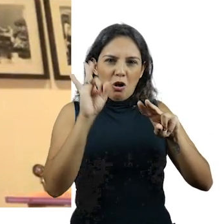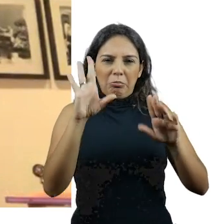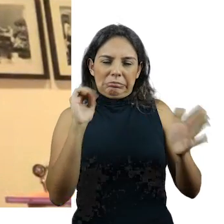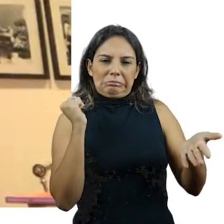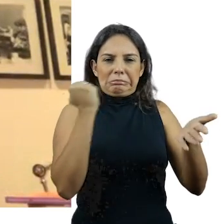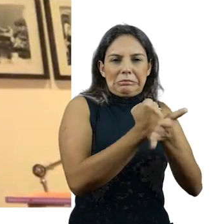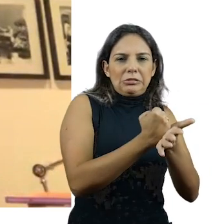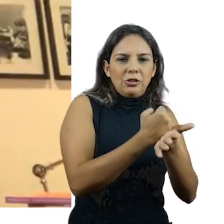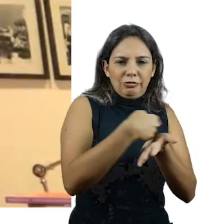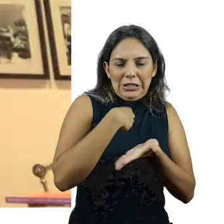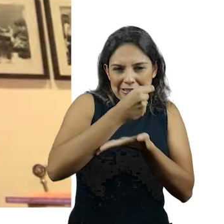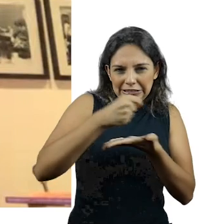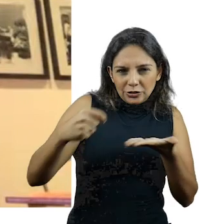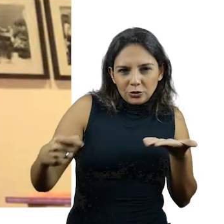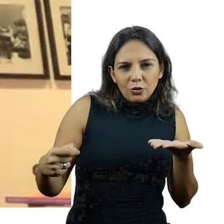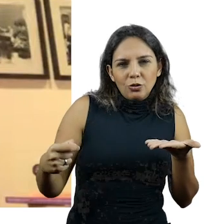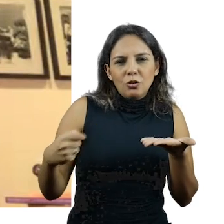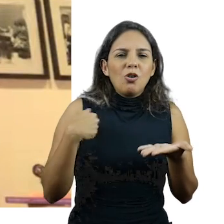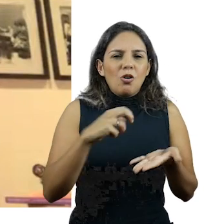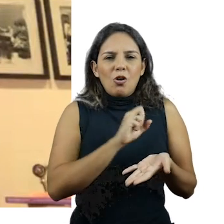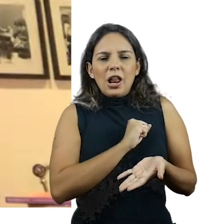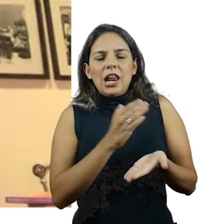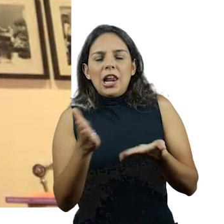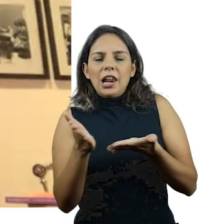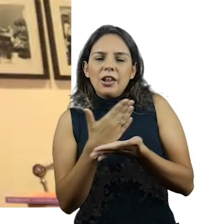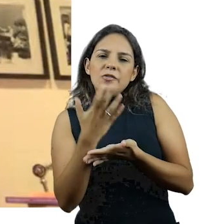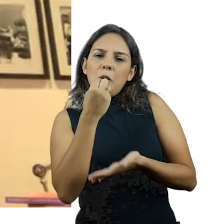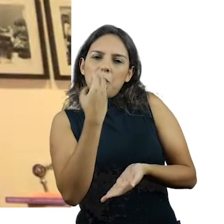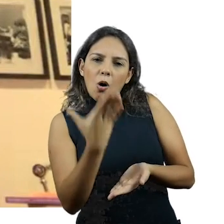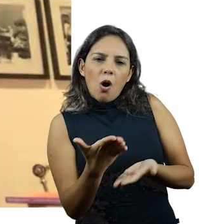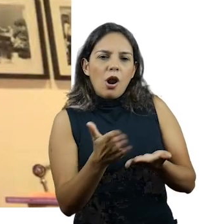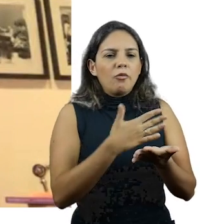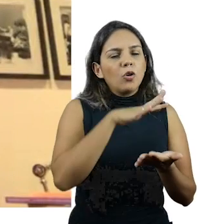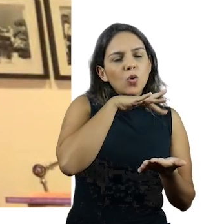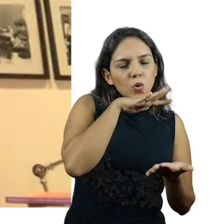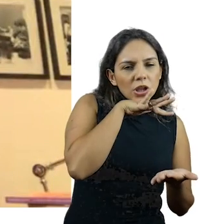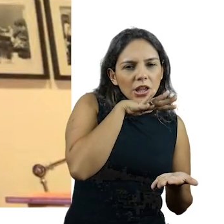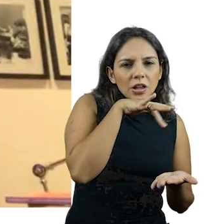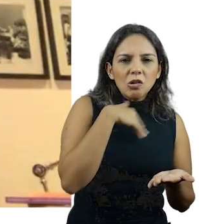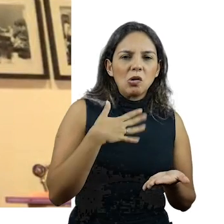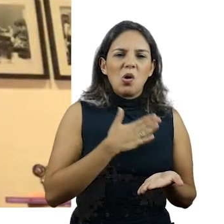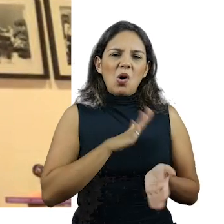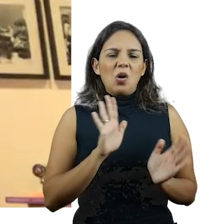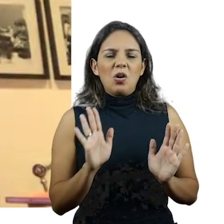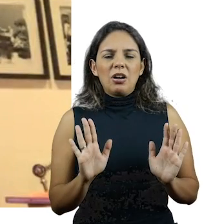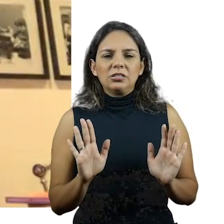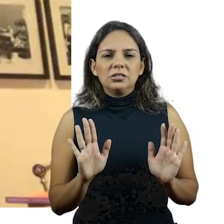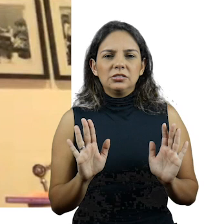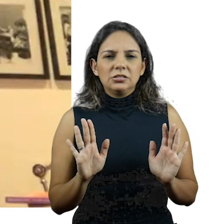sou um escritor, eu acho que tem livro bom, tem livro ruim, e não gosto muito de ficar